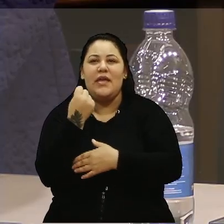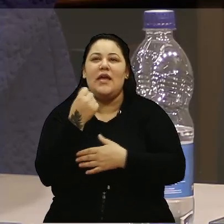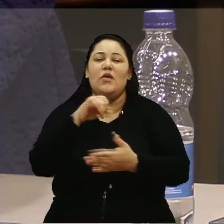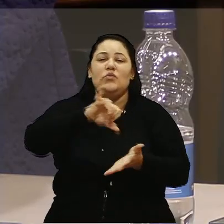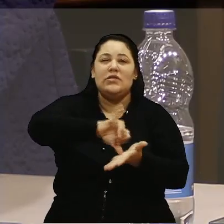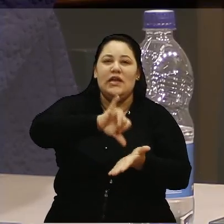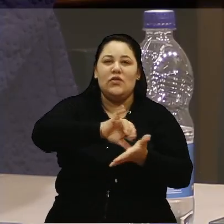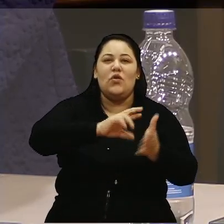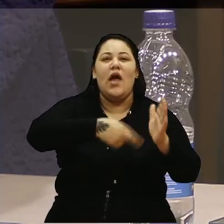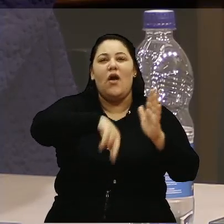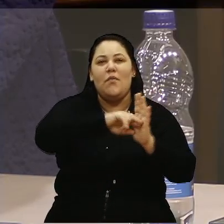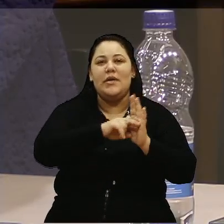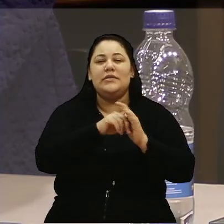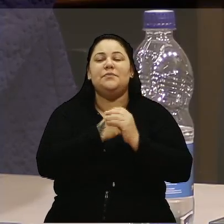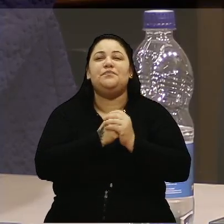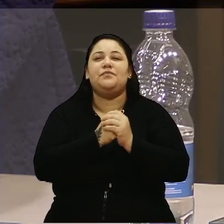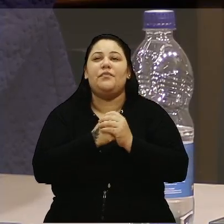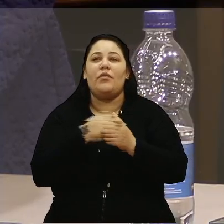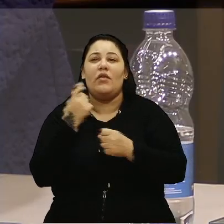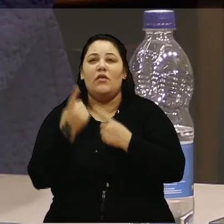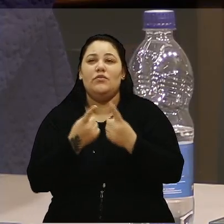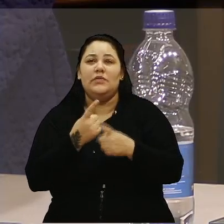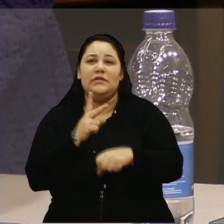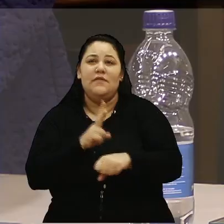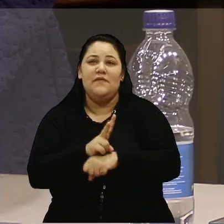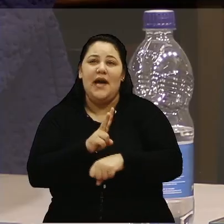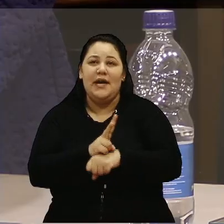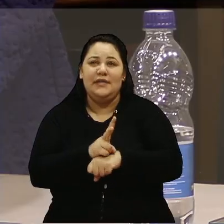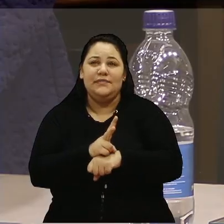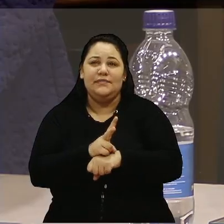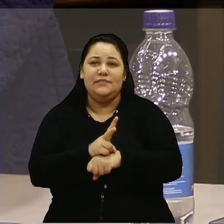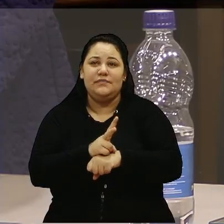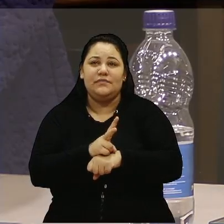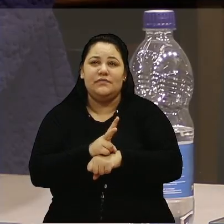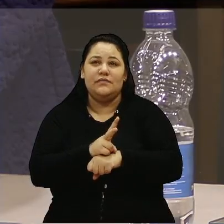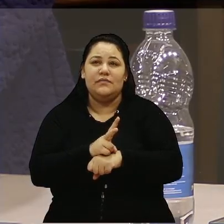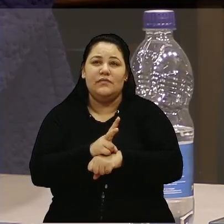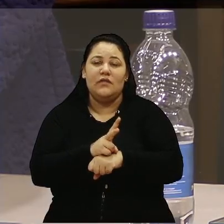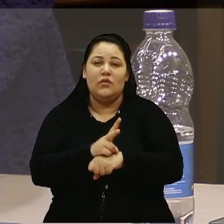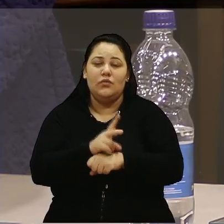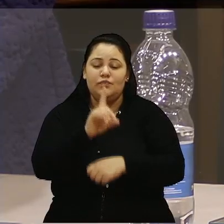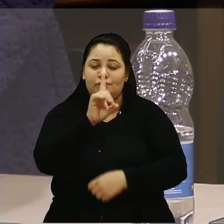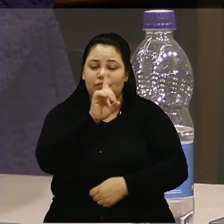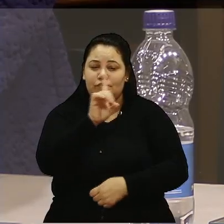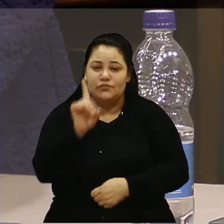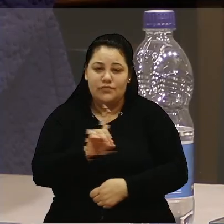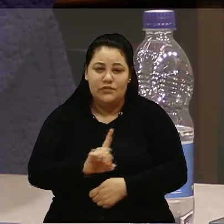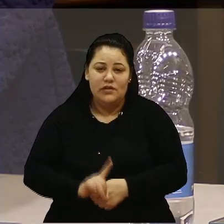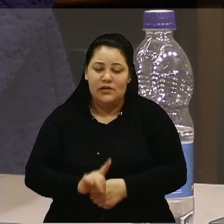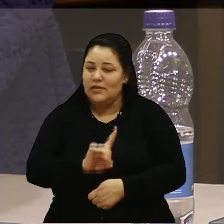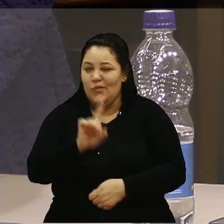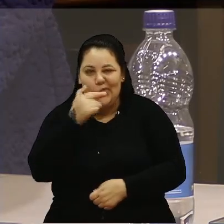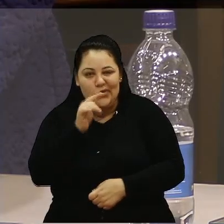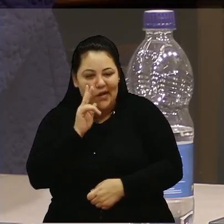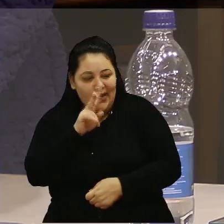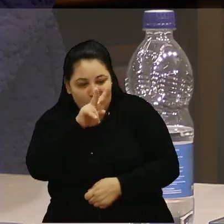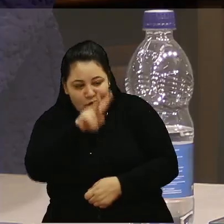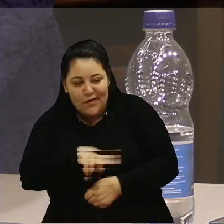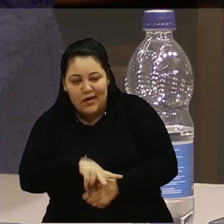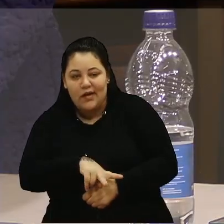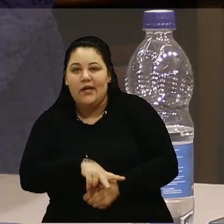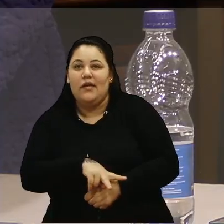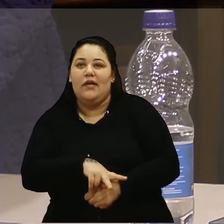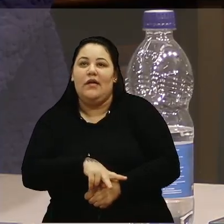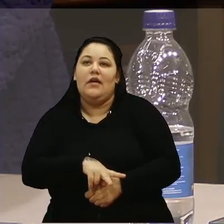enfim. E vagas com deficiências que talvez não são visíveis, acabam tirando